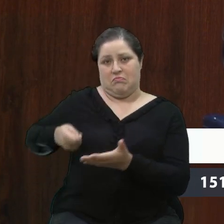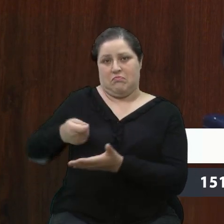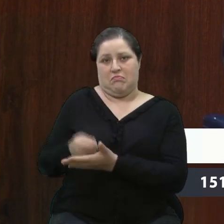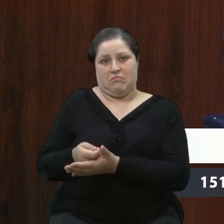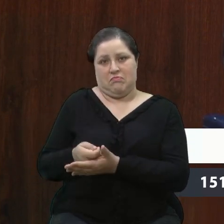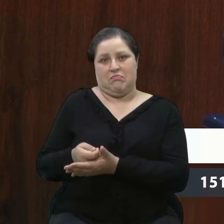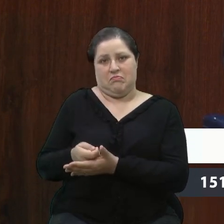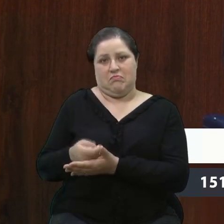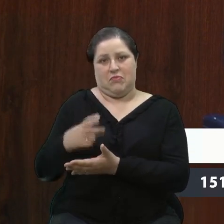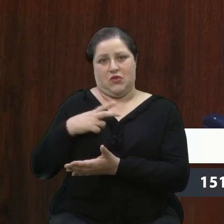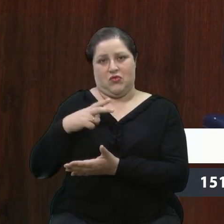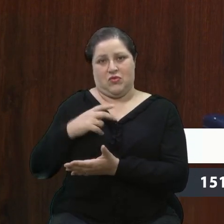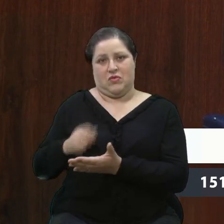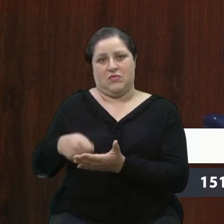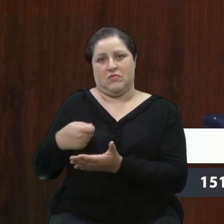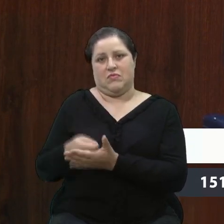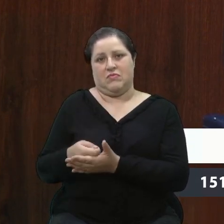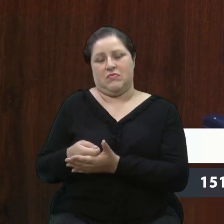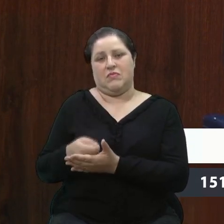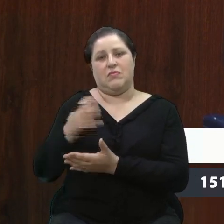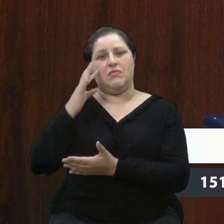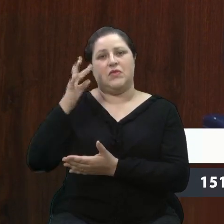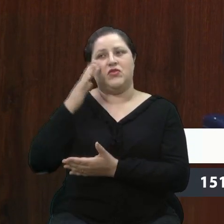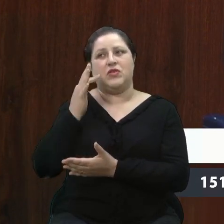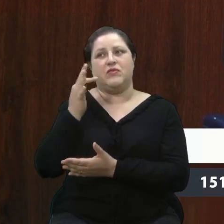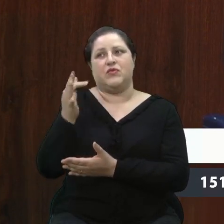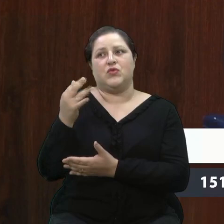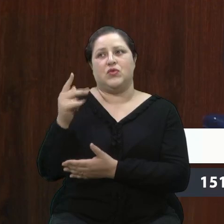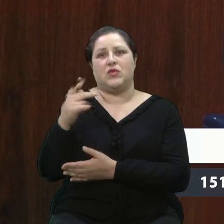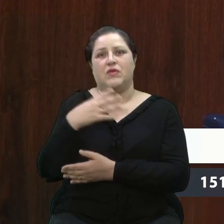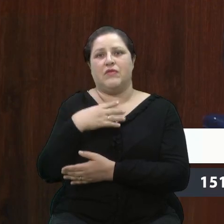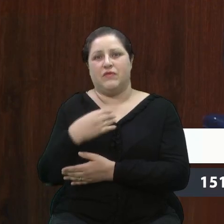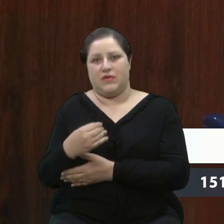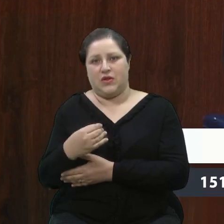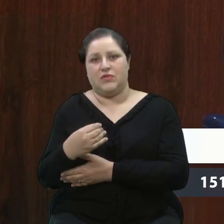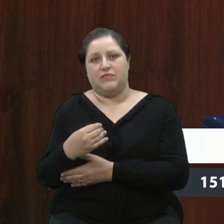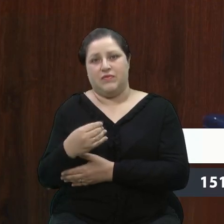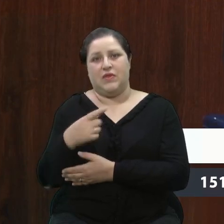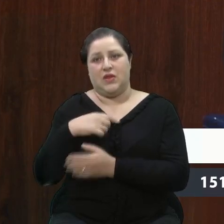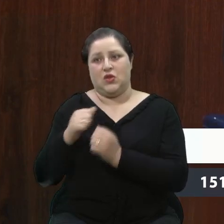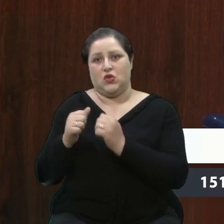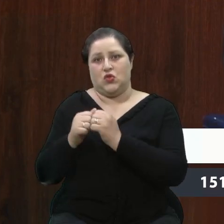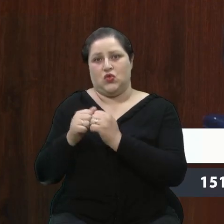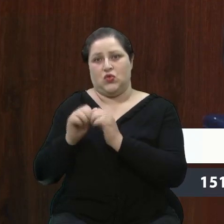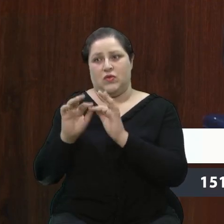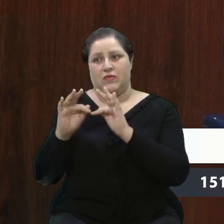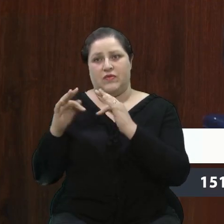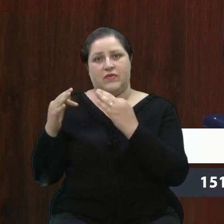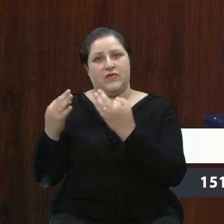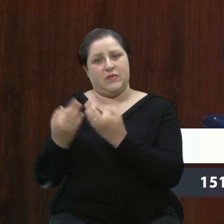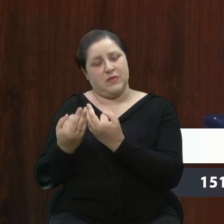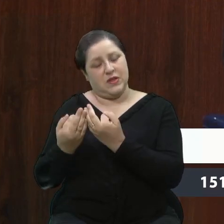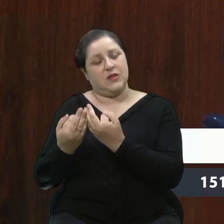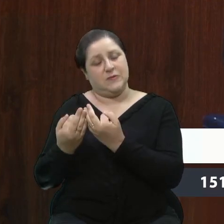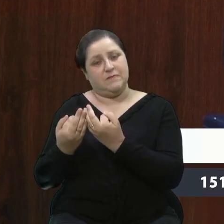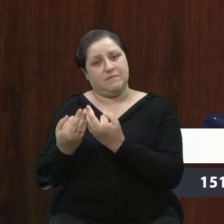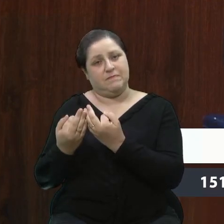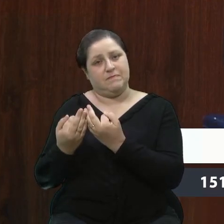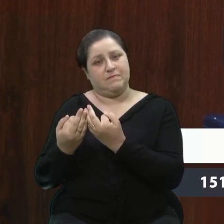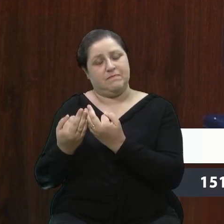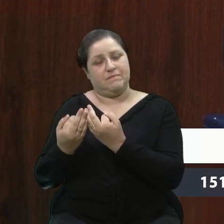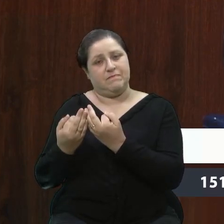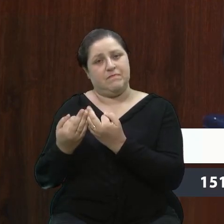o que o Martini vai pensar, seu filho, daqui a uns anos? Além de estar com a família, né? Então, parabéns por esse trabalho que o senhor